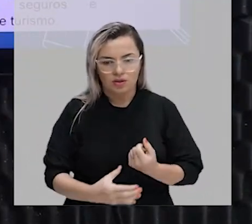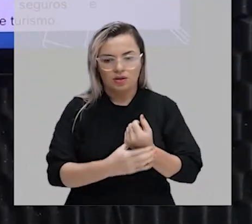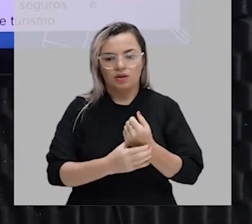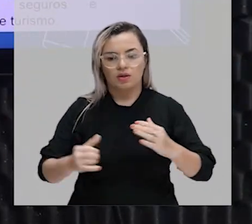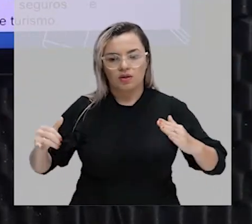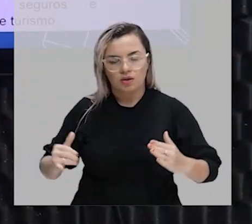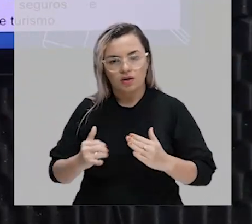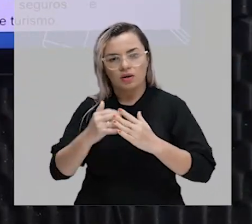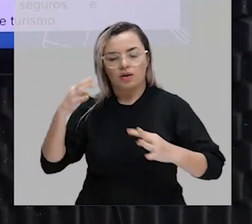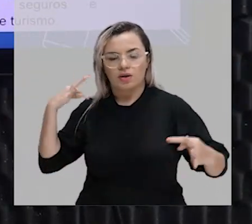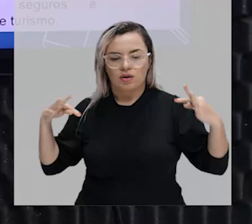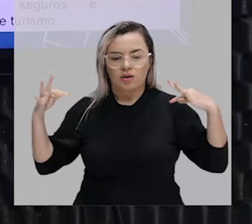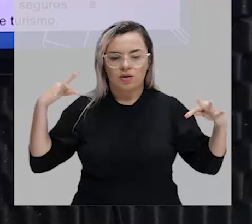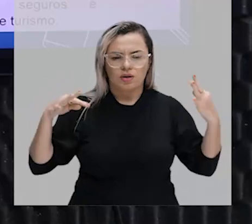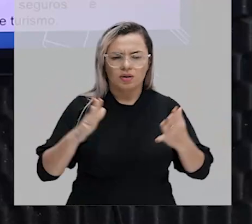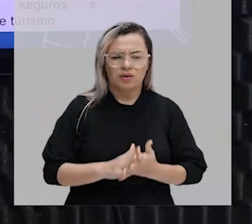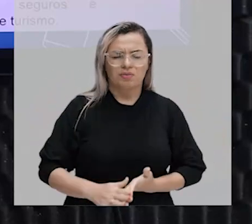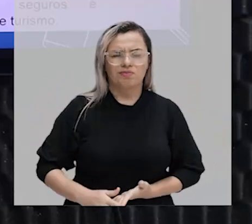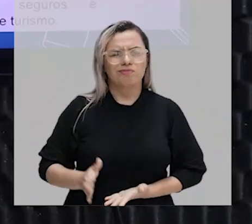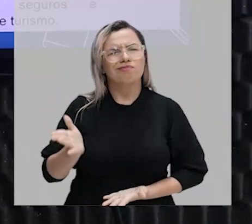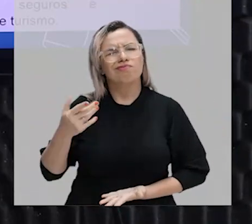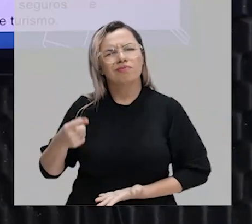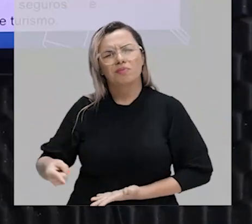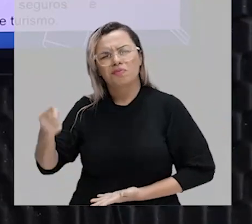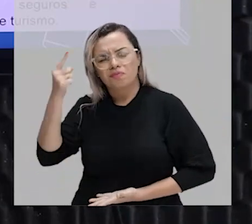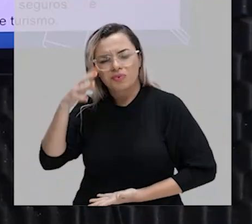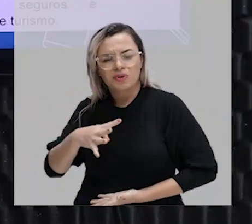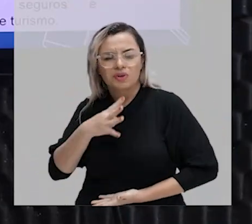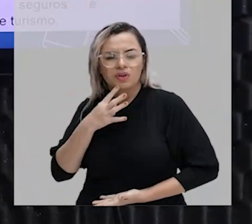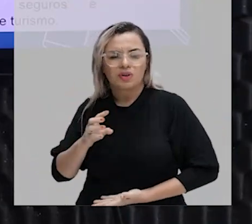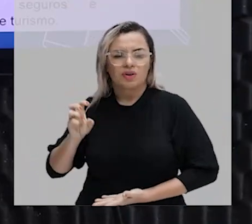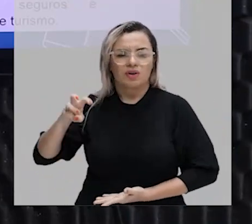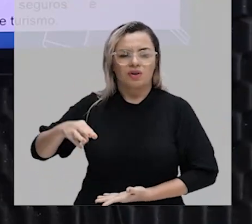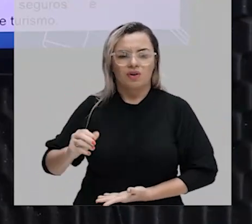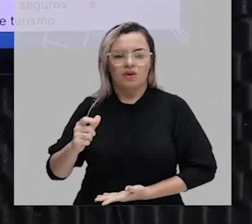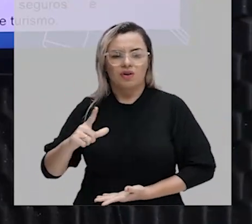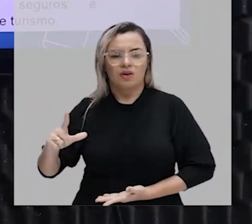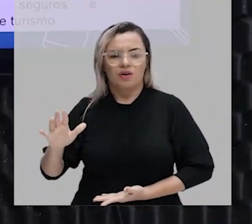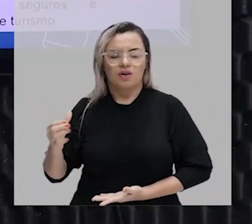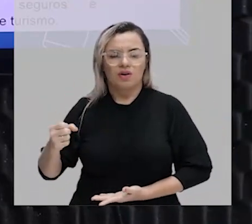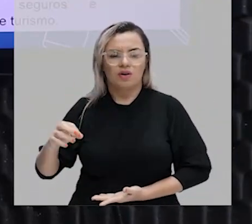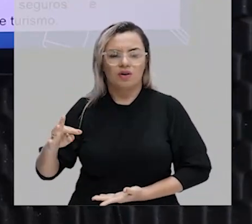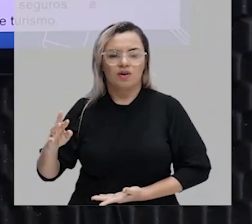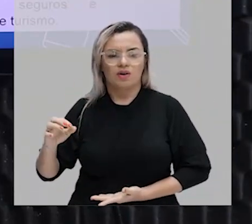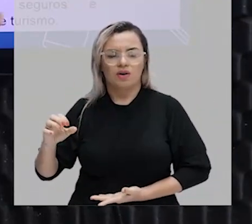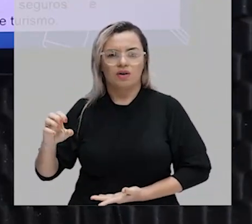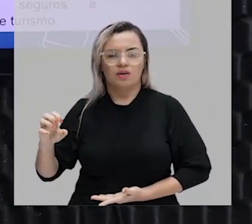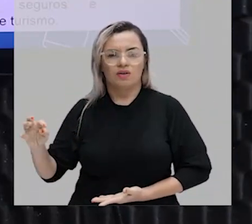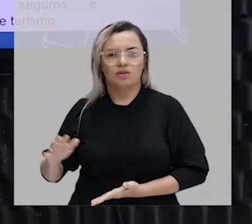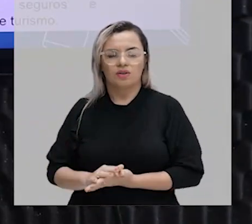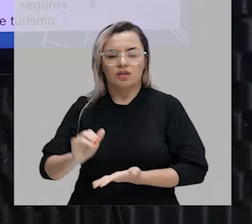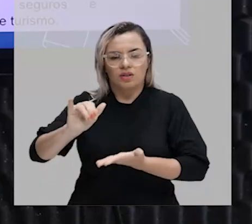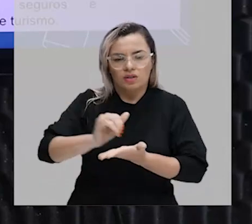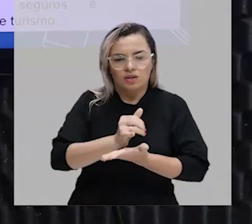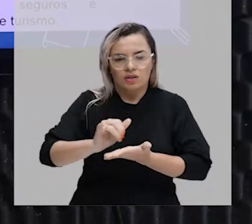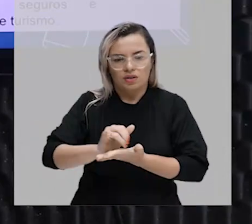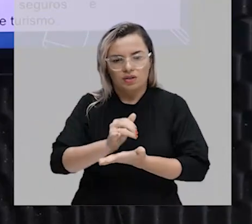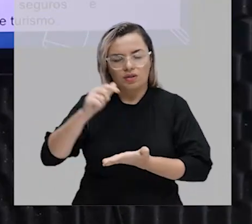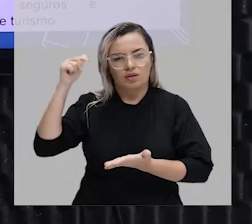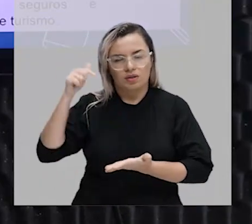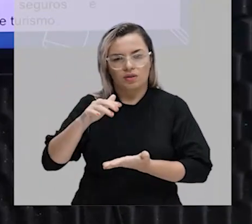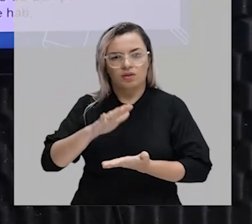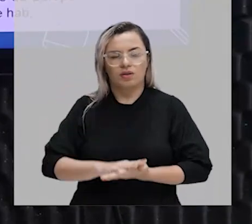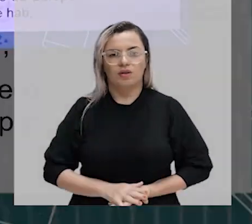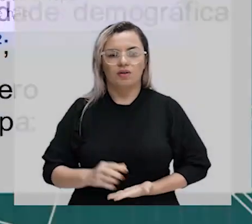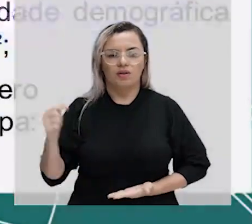né, que é situada ali na região de Manhattan, na grande cidade global Nova York. Belezinha? Estados Unidos aí,